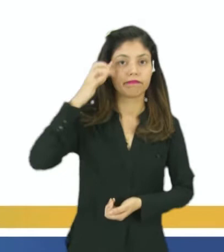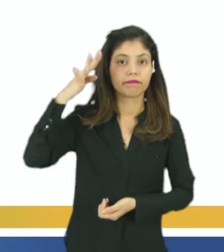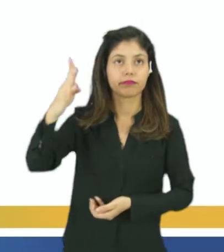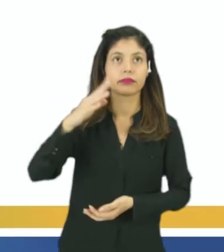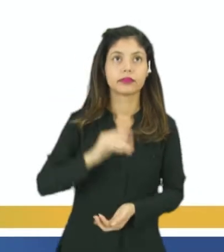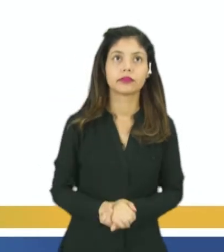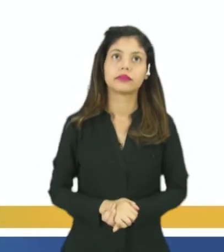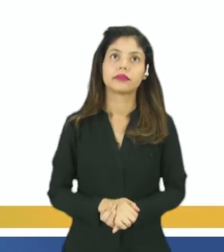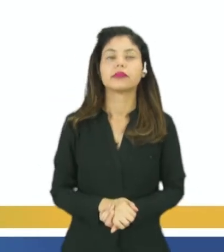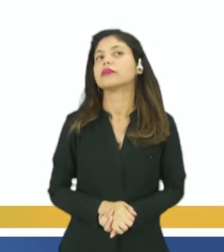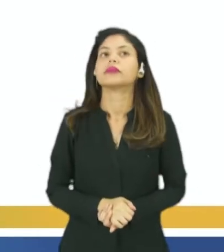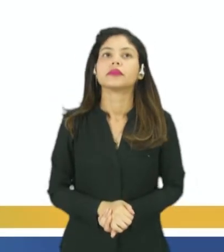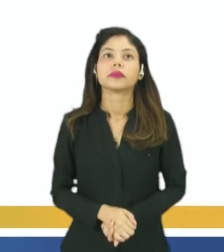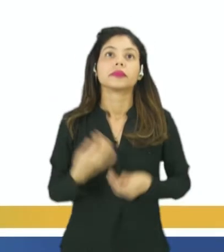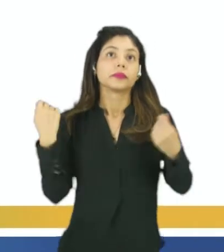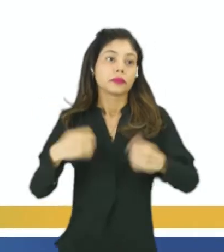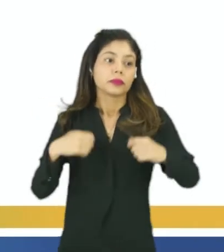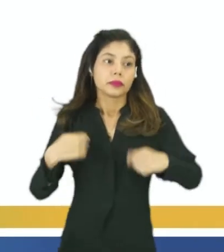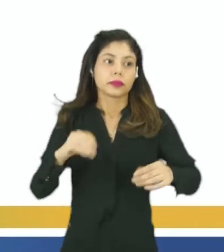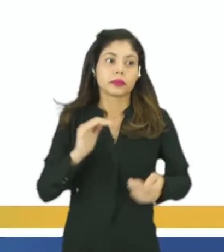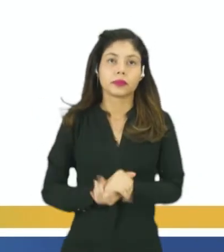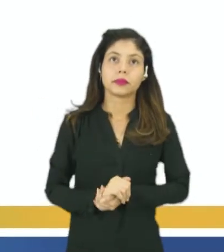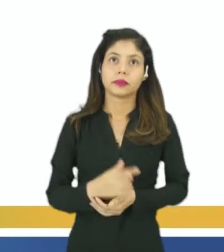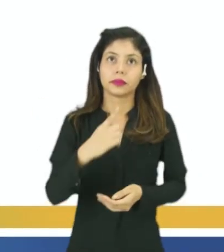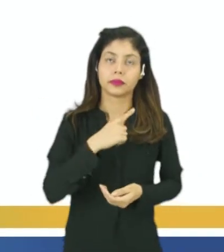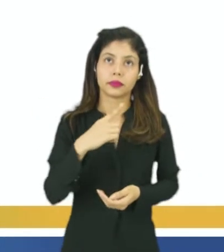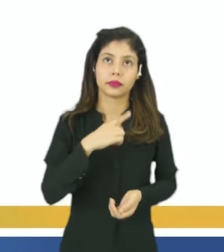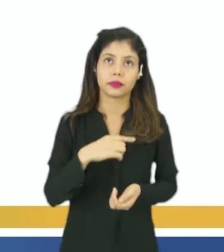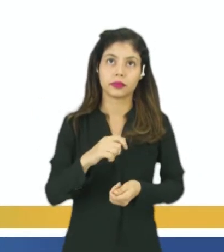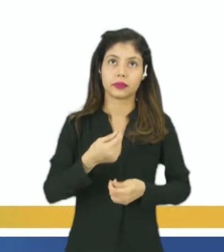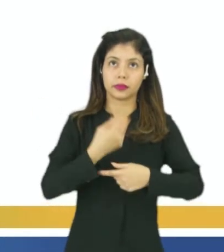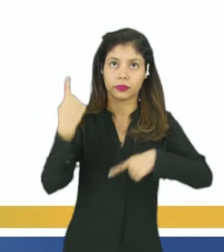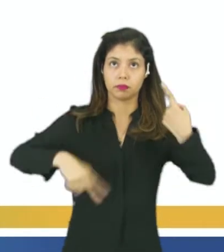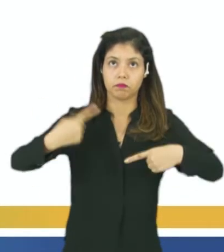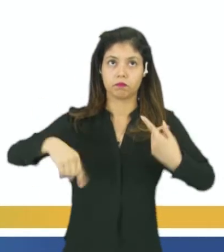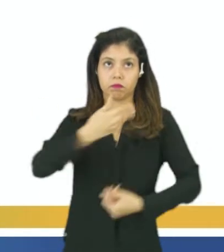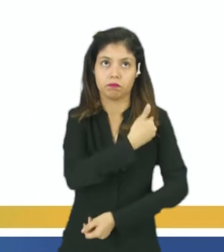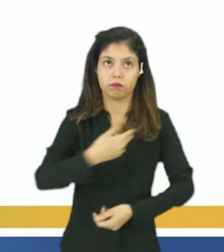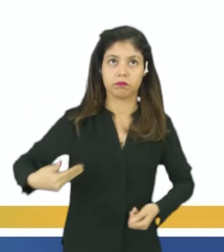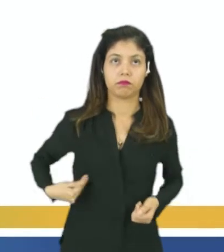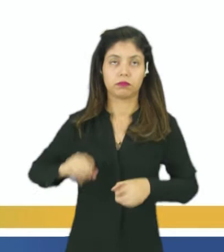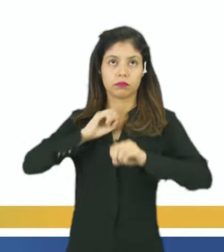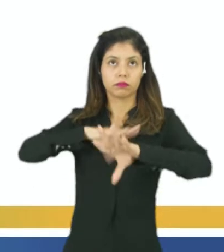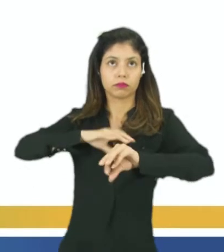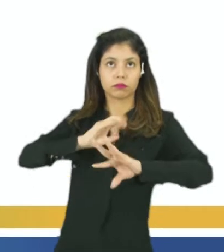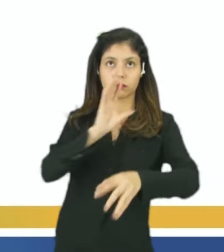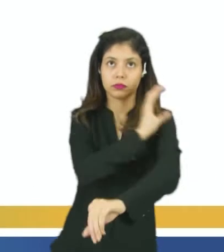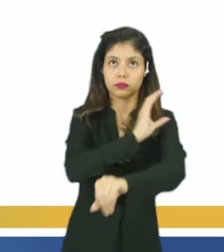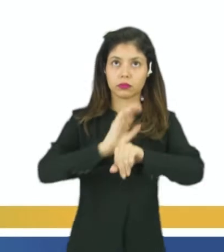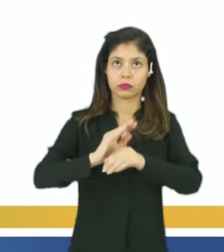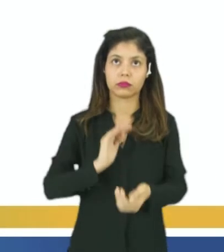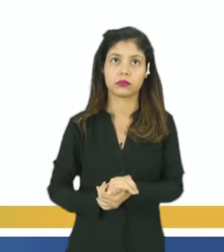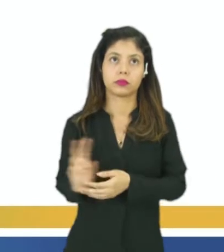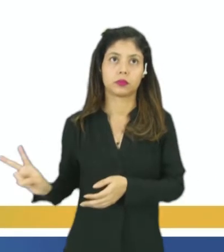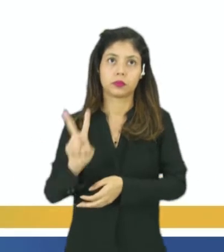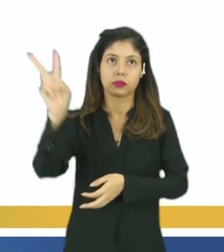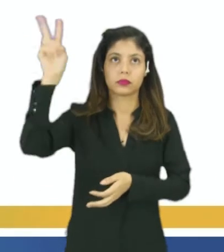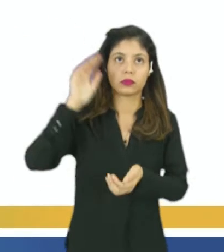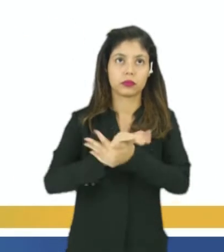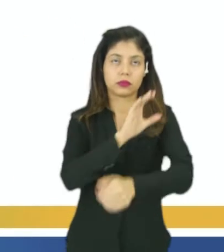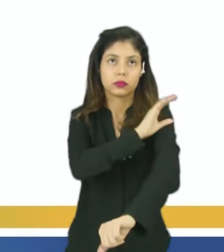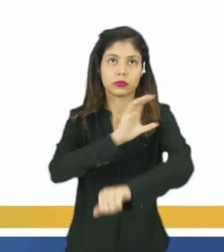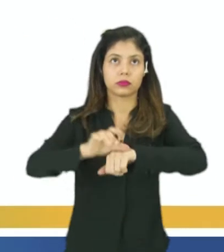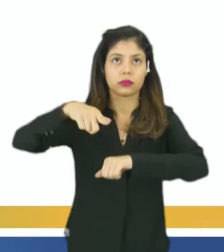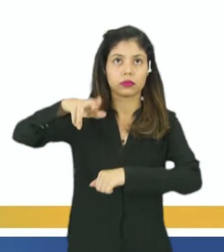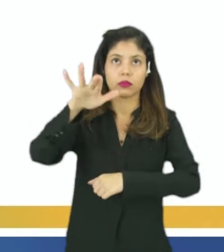refletir, a necessidade de garantia de políticas públicas na educação e cultura que resguardem e valorizem a